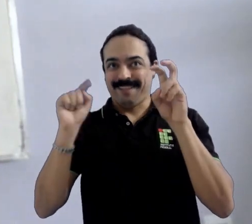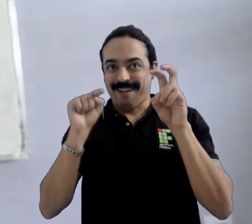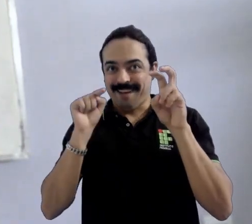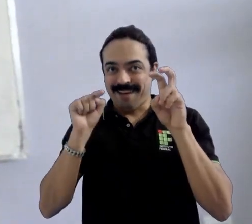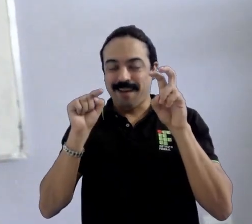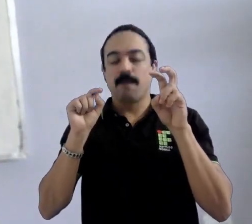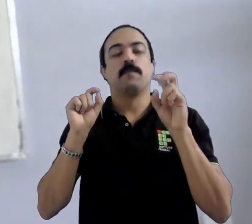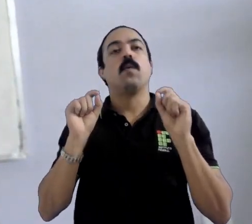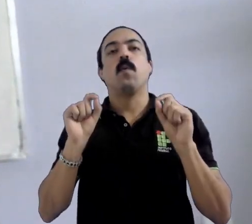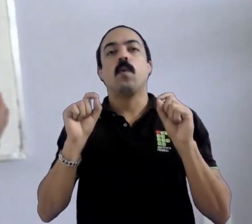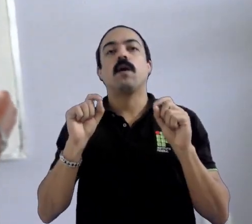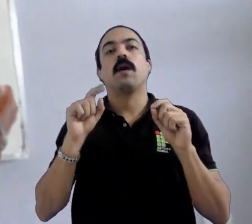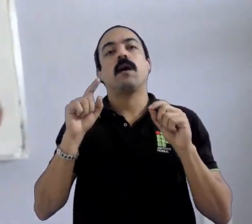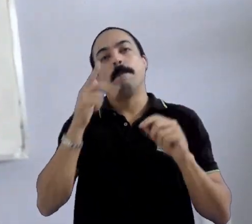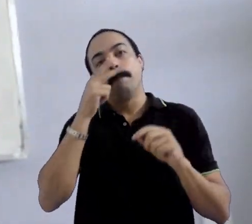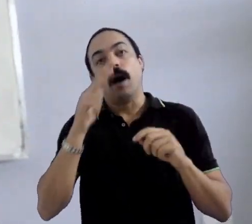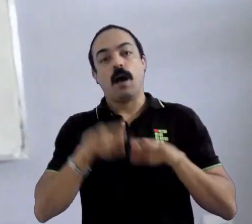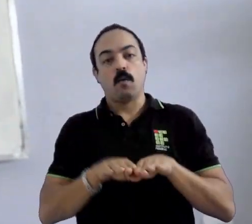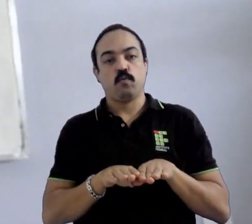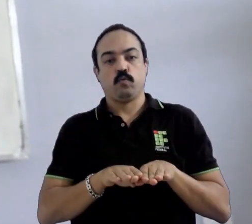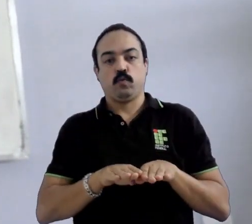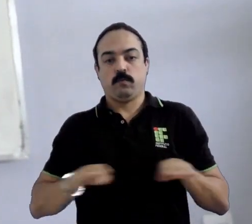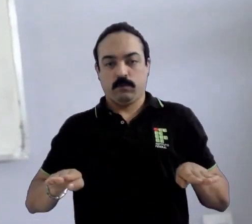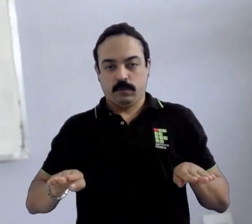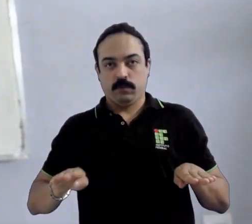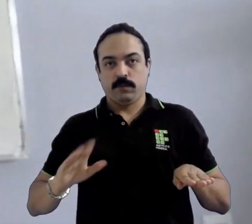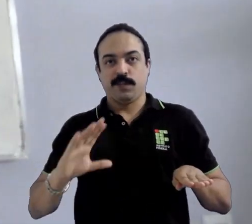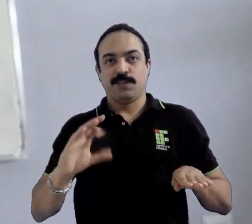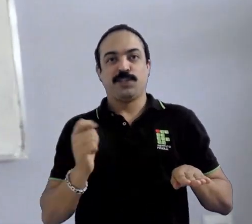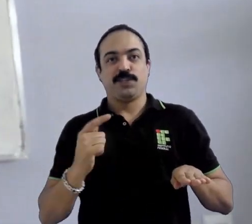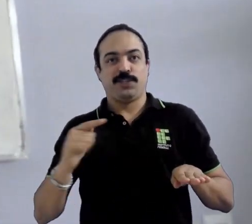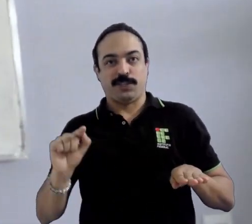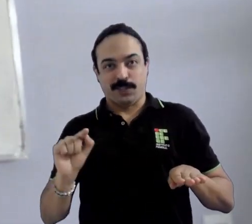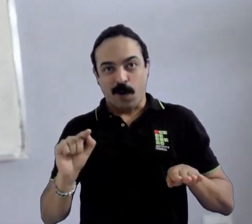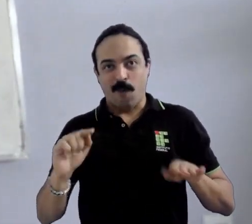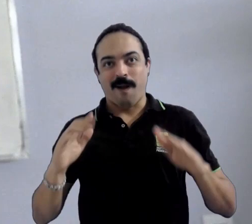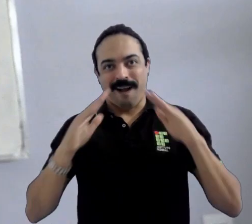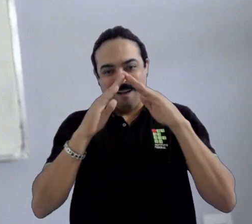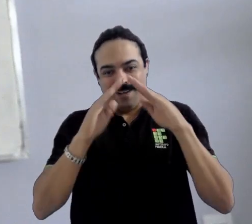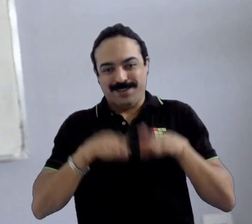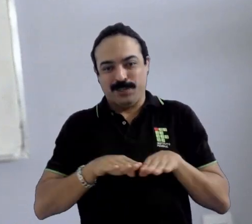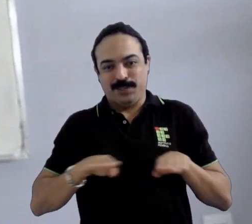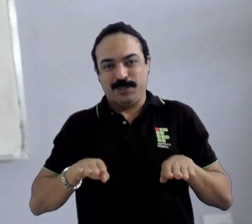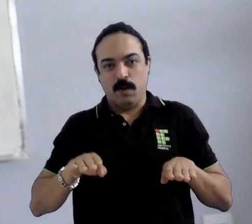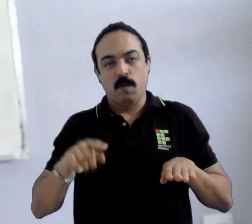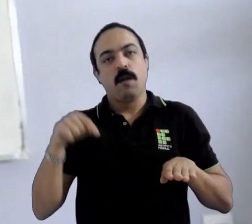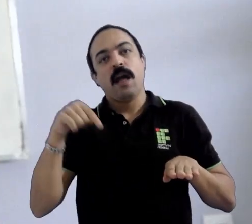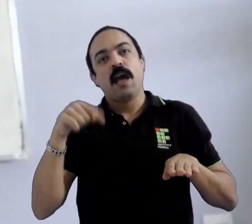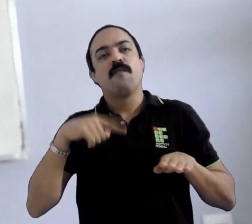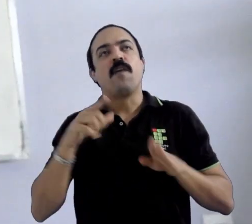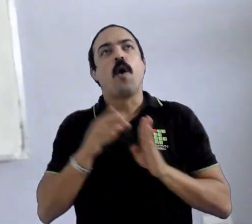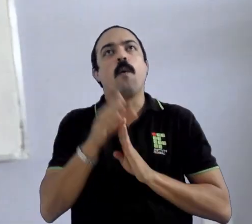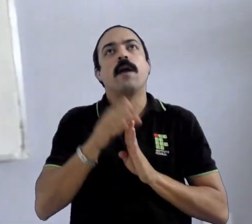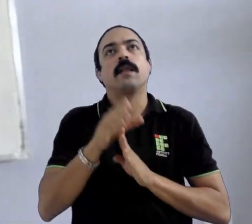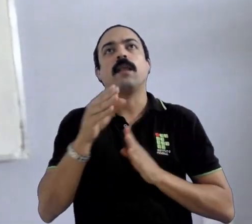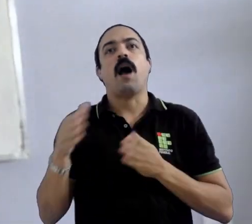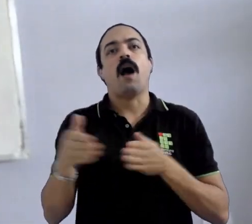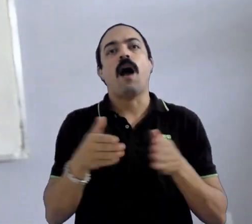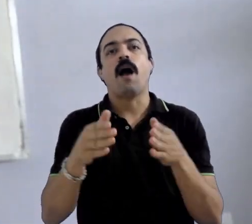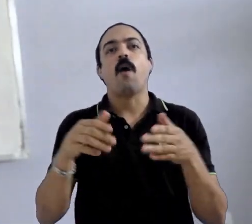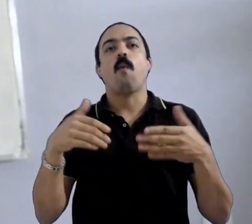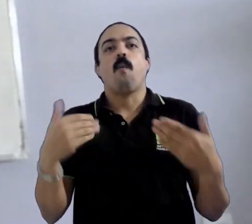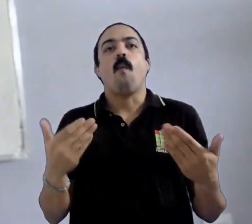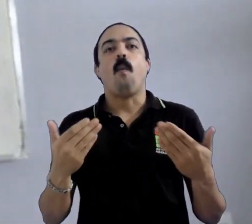o chão dessa nossa casinha. Ele que vai direcionar como a reunião vai ser conduzida. Ele que vai direcionar